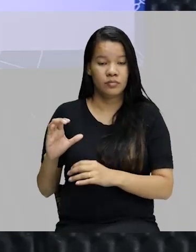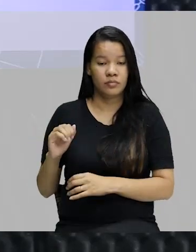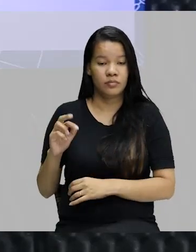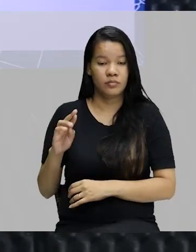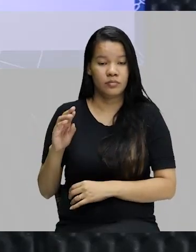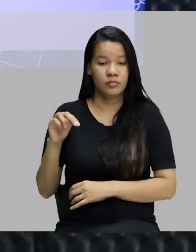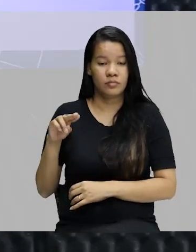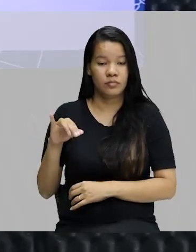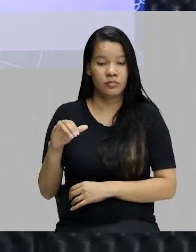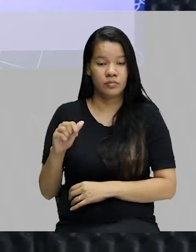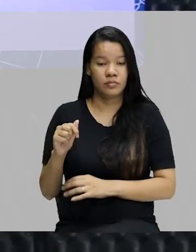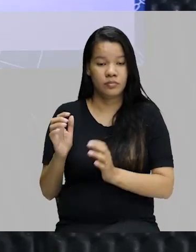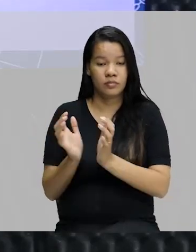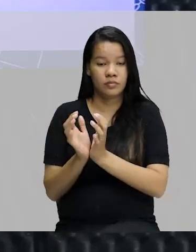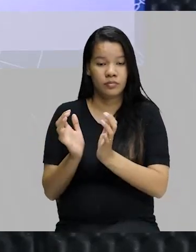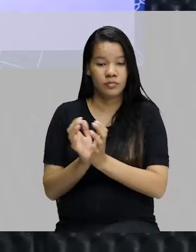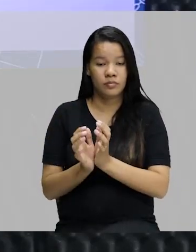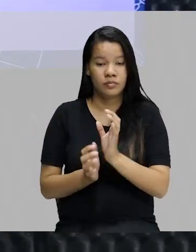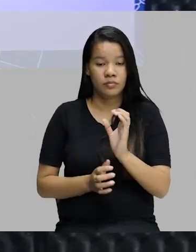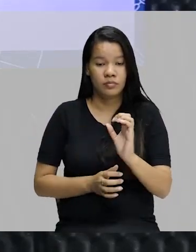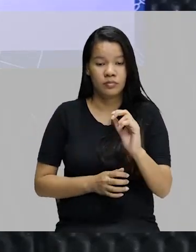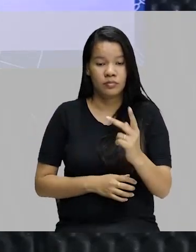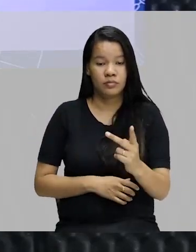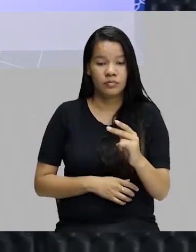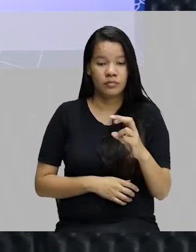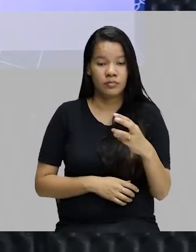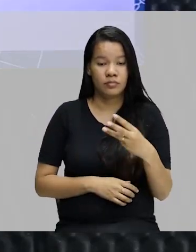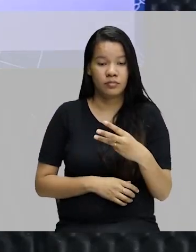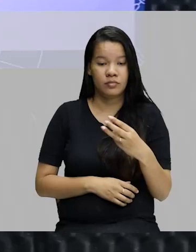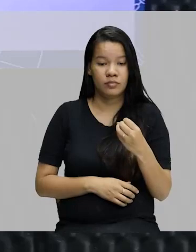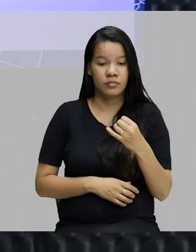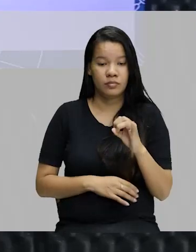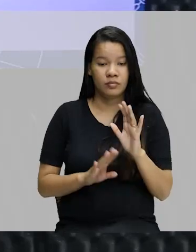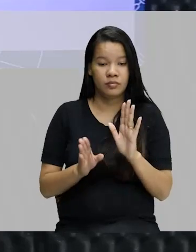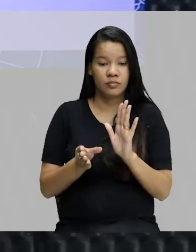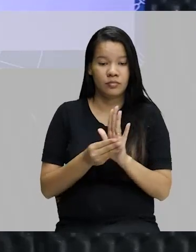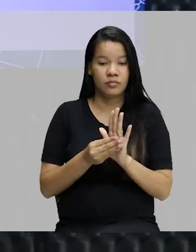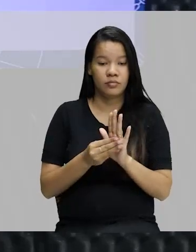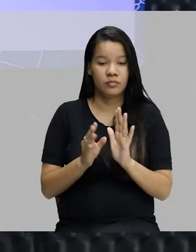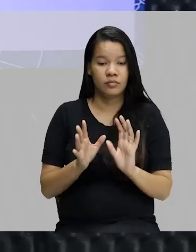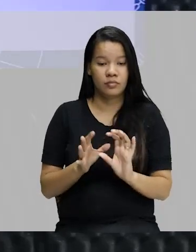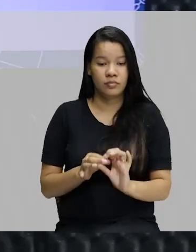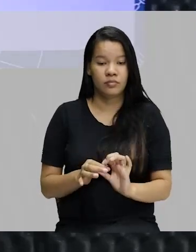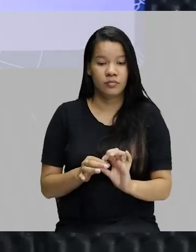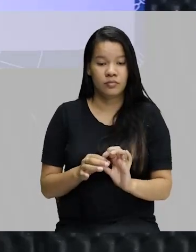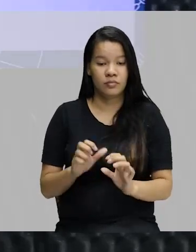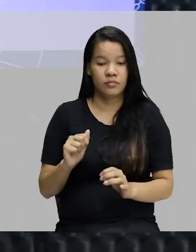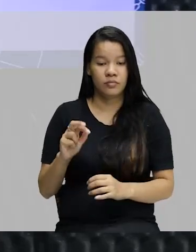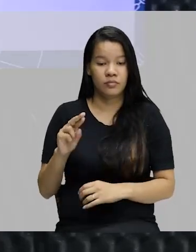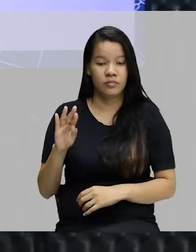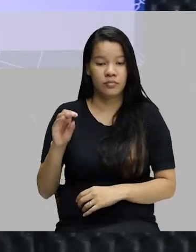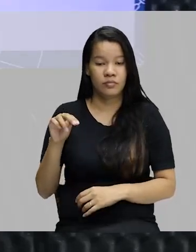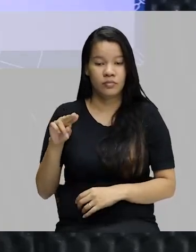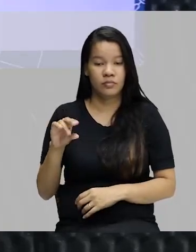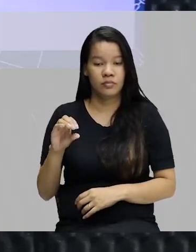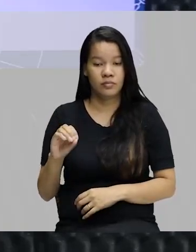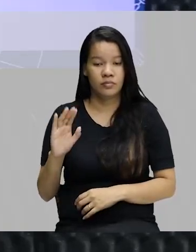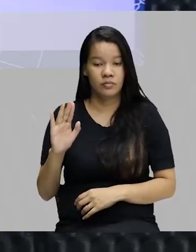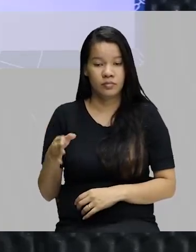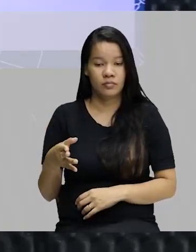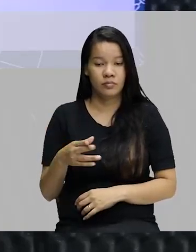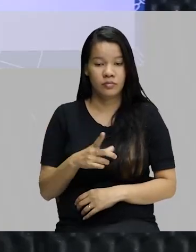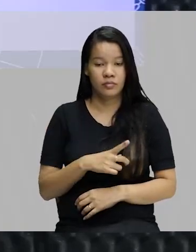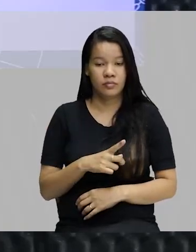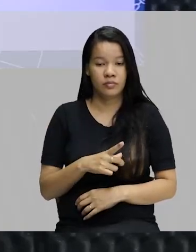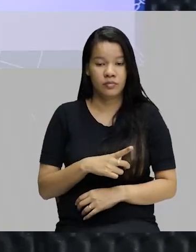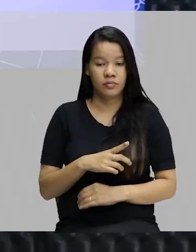ó, se juntou, né, se fixou, se uniu ao carbono já existente, certo? Por